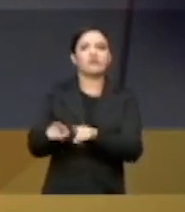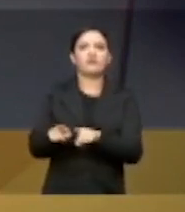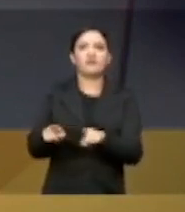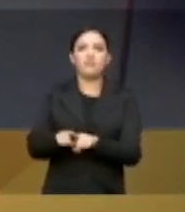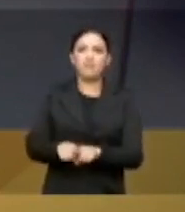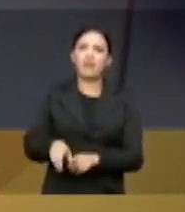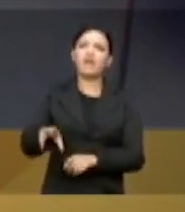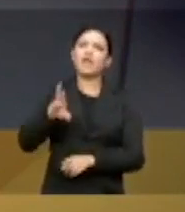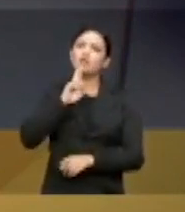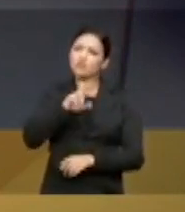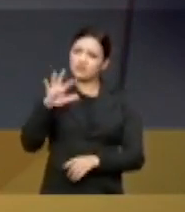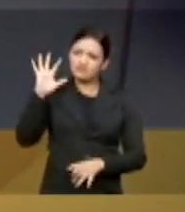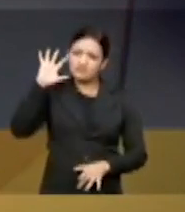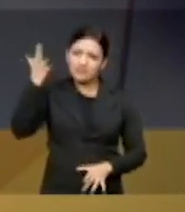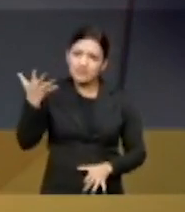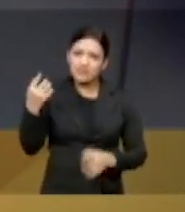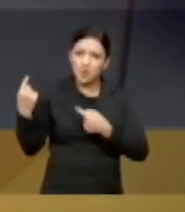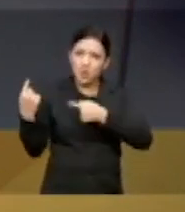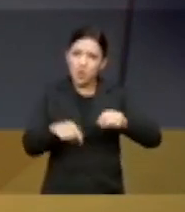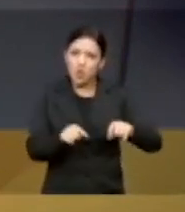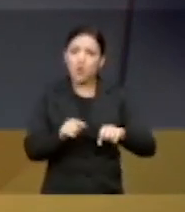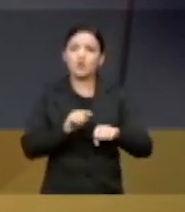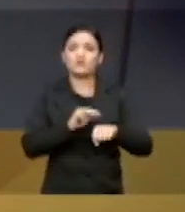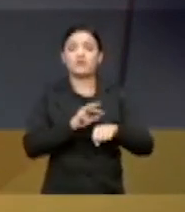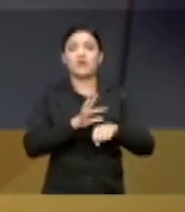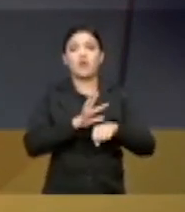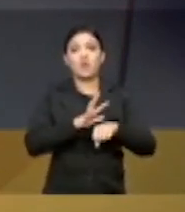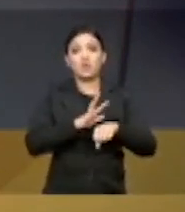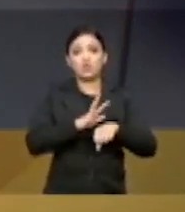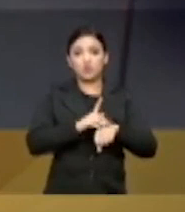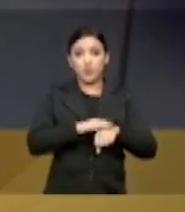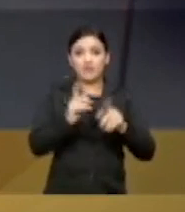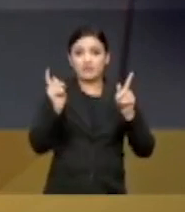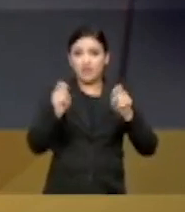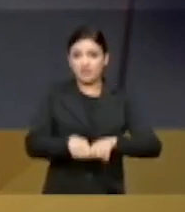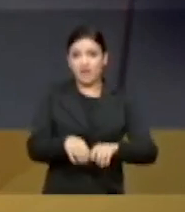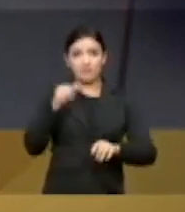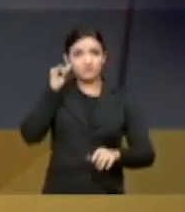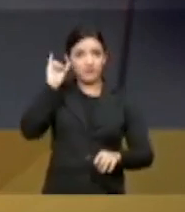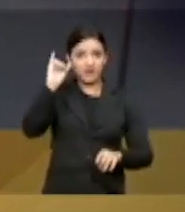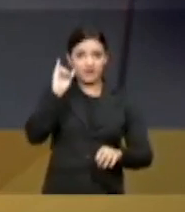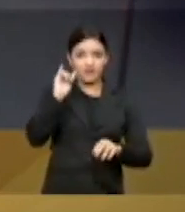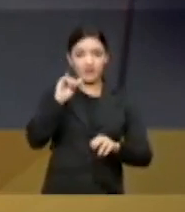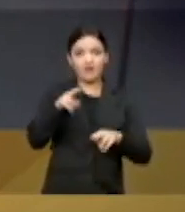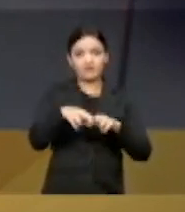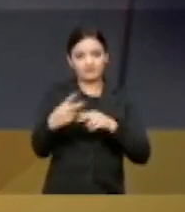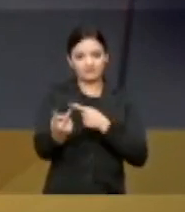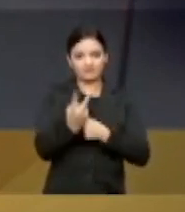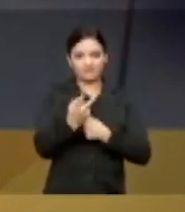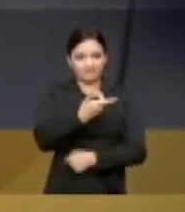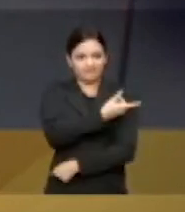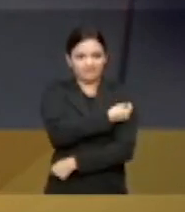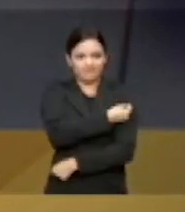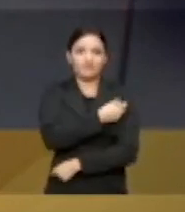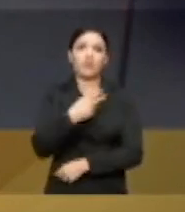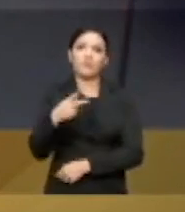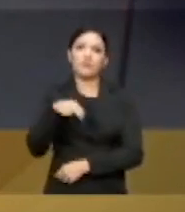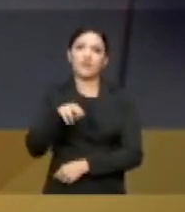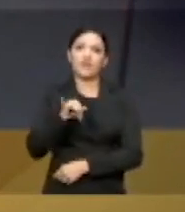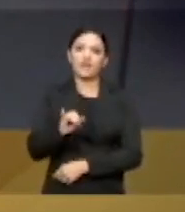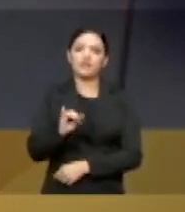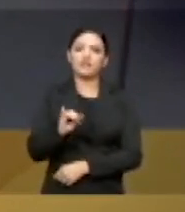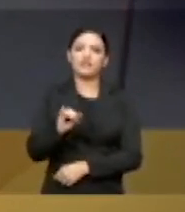expressivos resultados contra doenças passíveis de prevenção por imunização, o PNI é suficiente